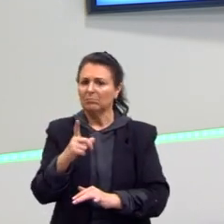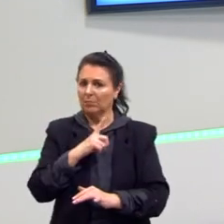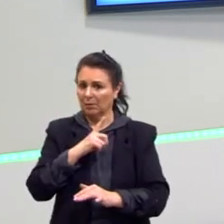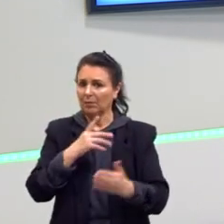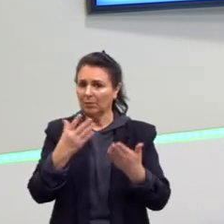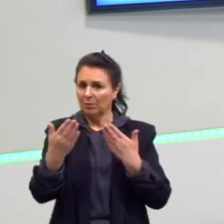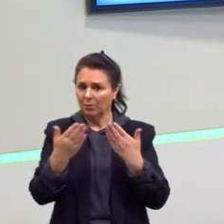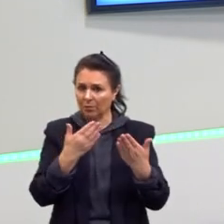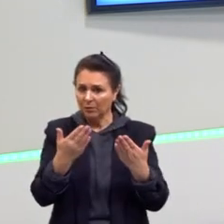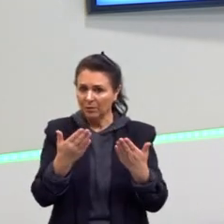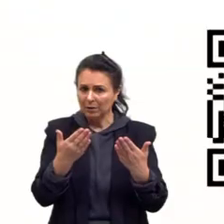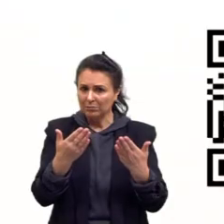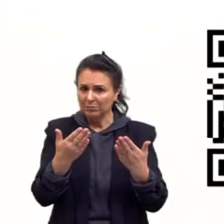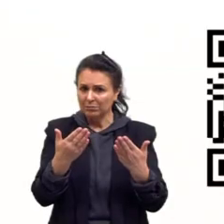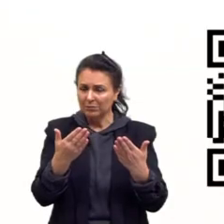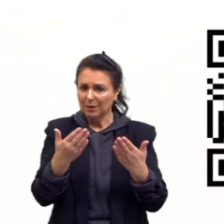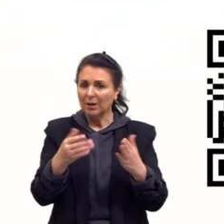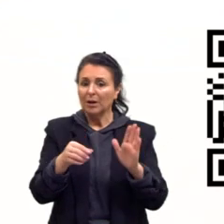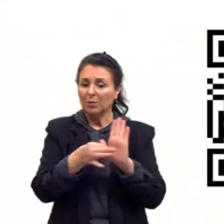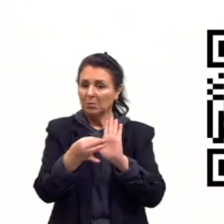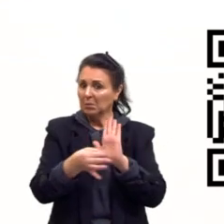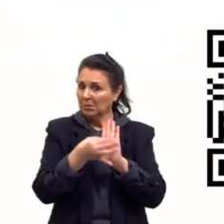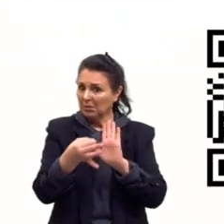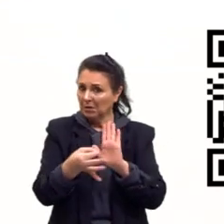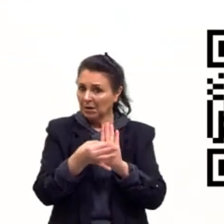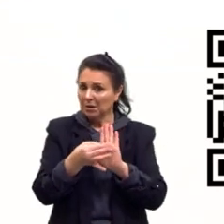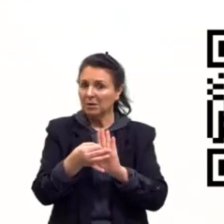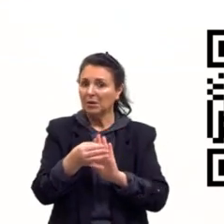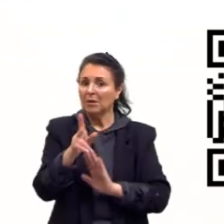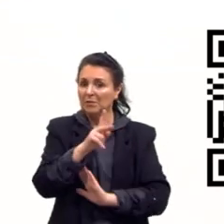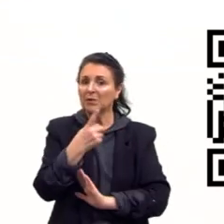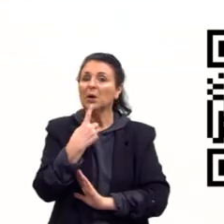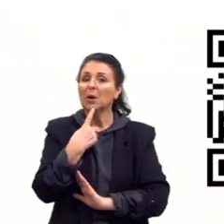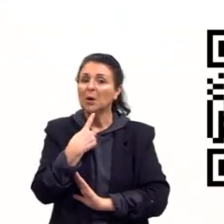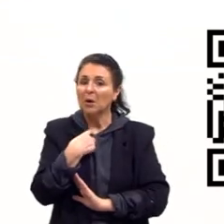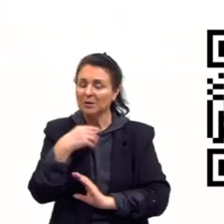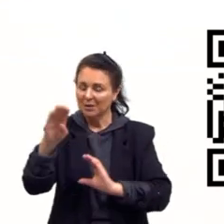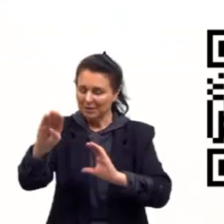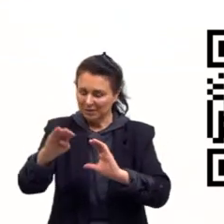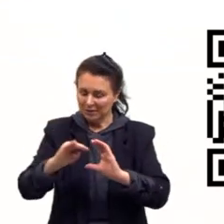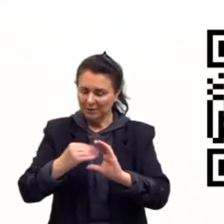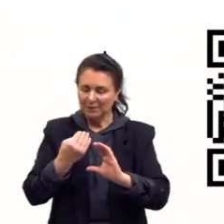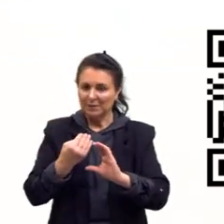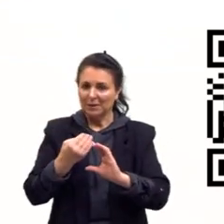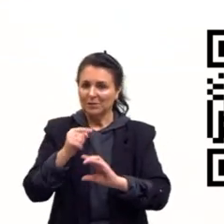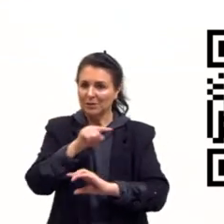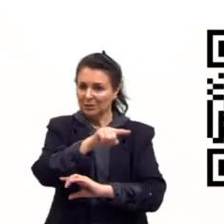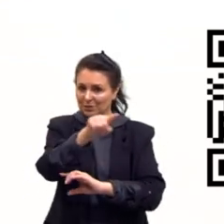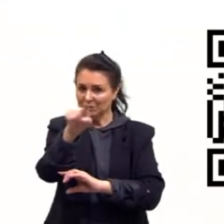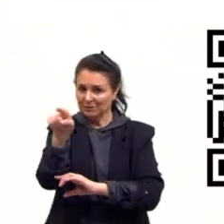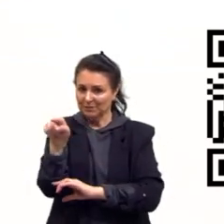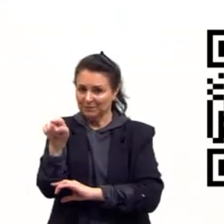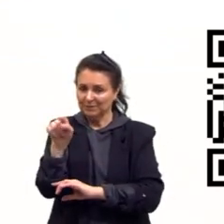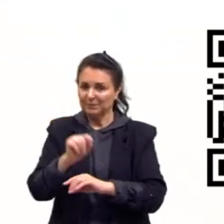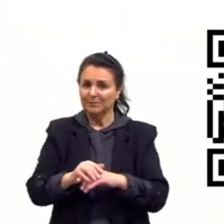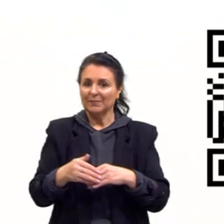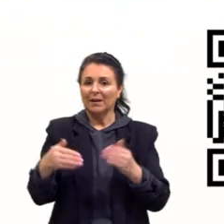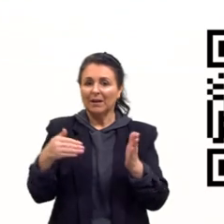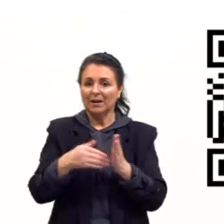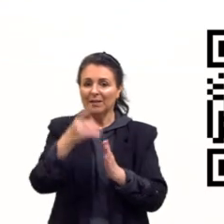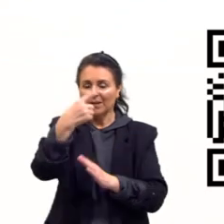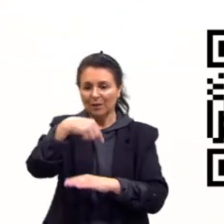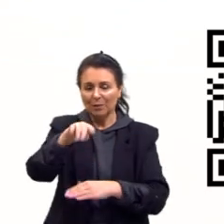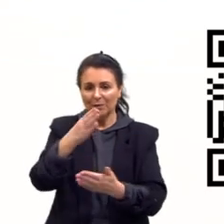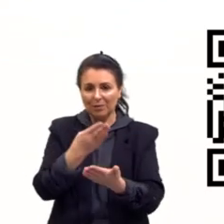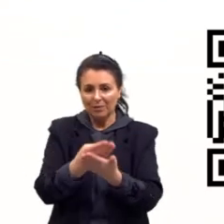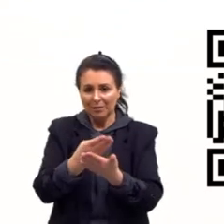dúvidas deixar algum comentário vou gostar muito de receber uma mensagem de vocês certo até a